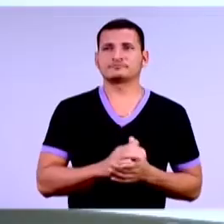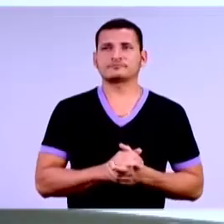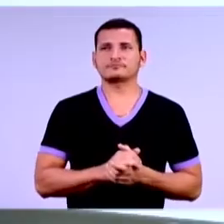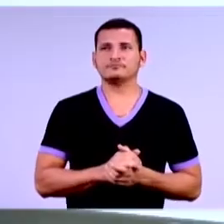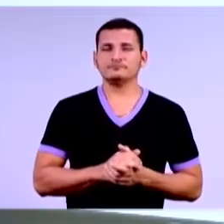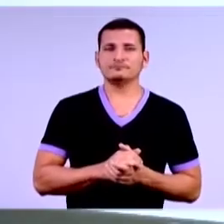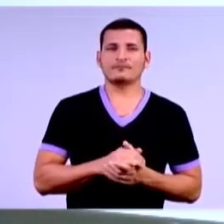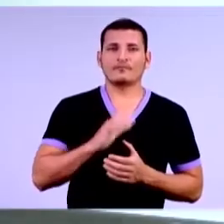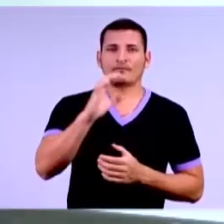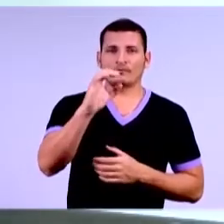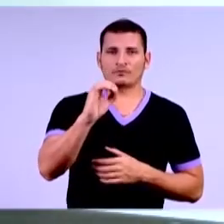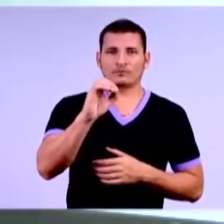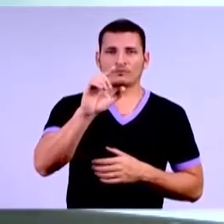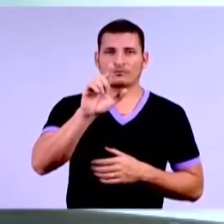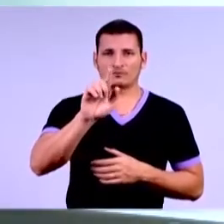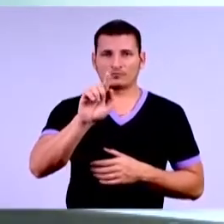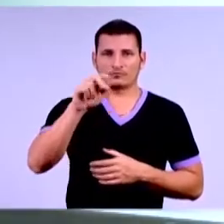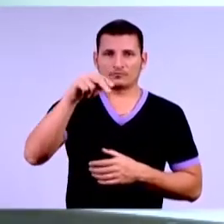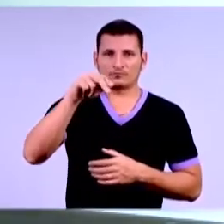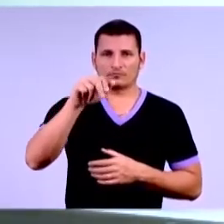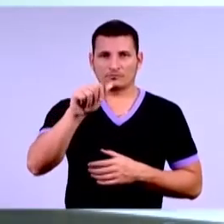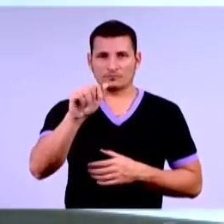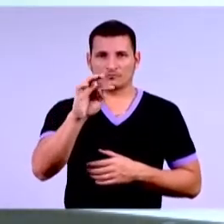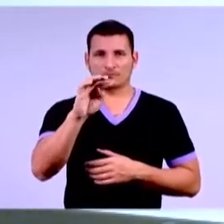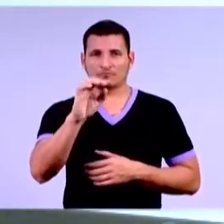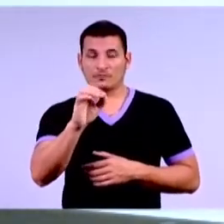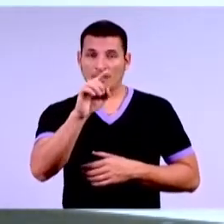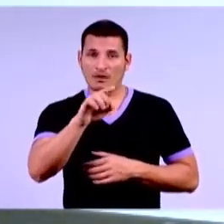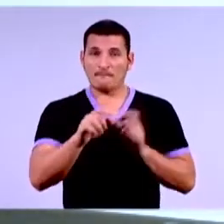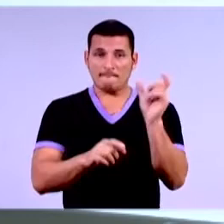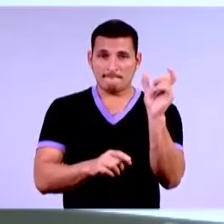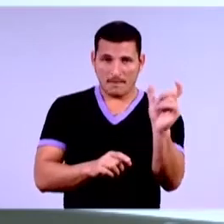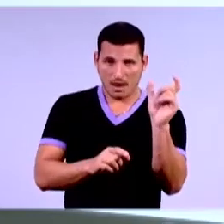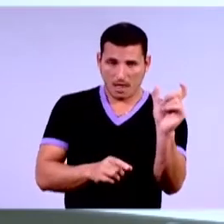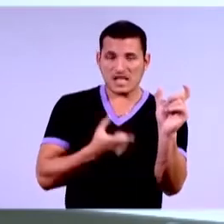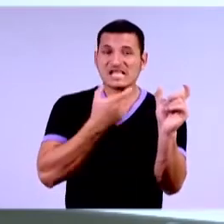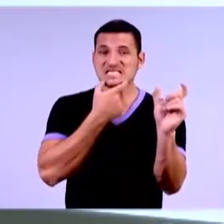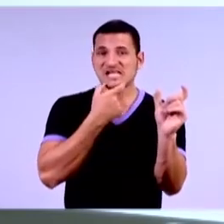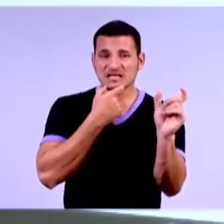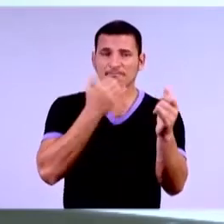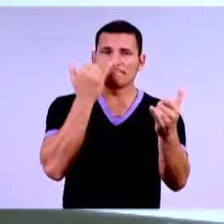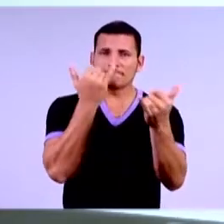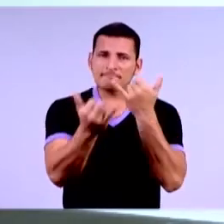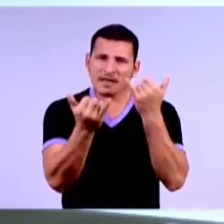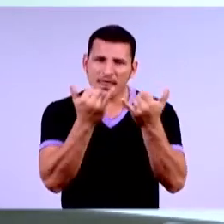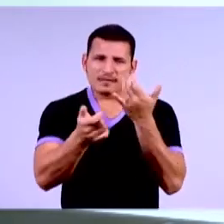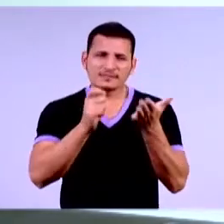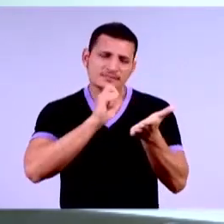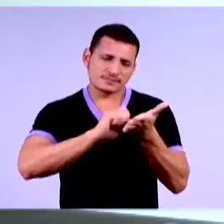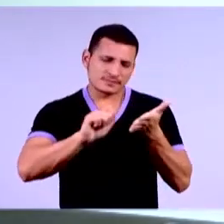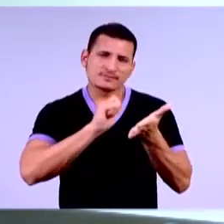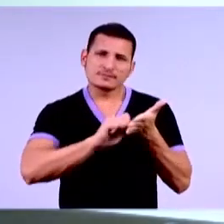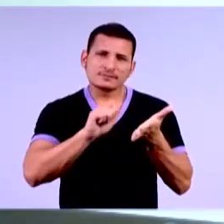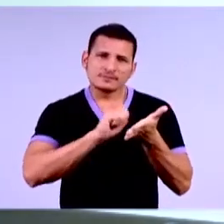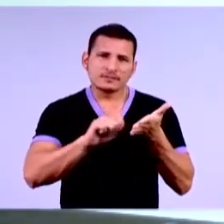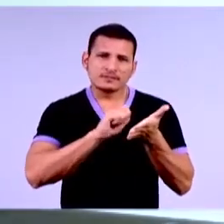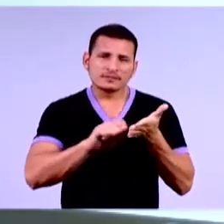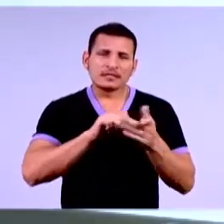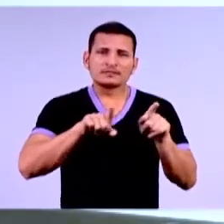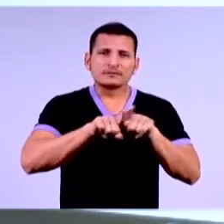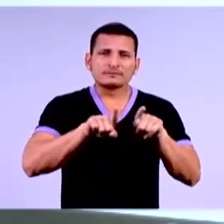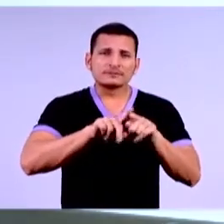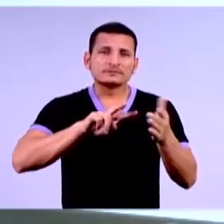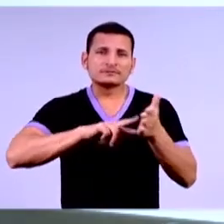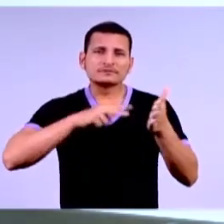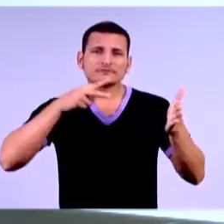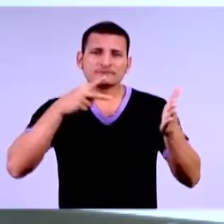cognato é uma palavra em inglês que se parece tanto na escrita como no significado com palavras